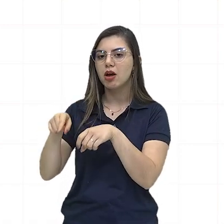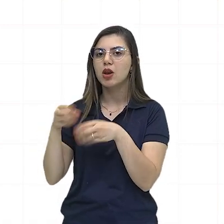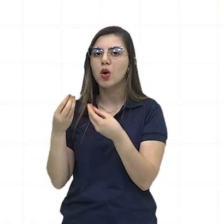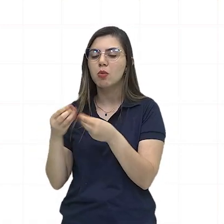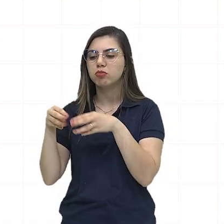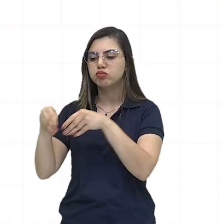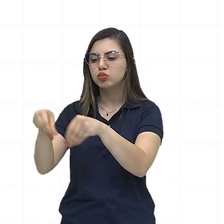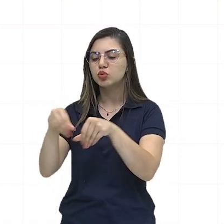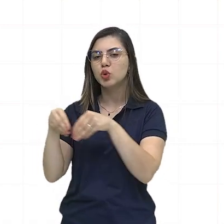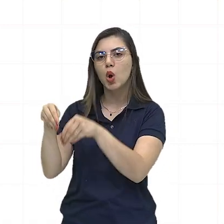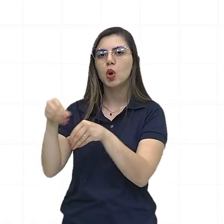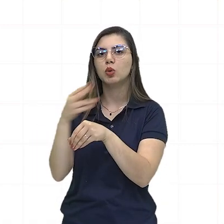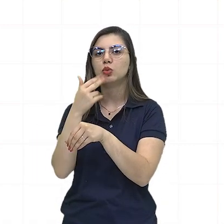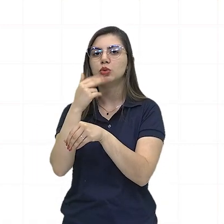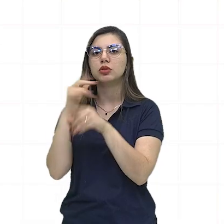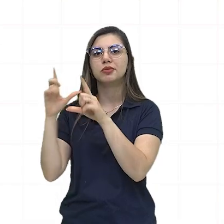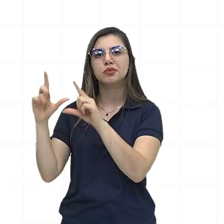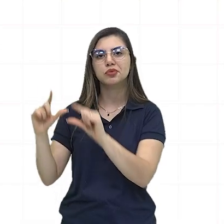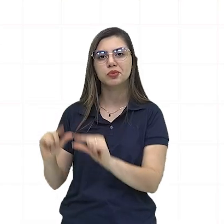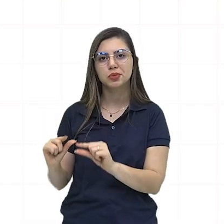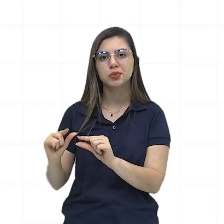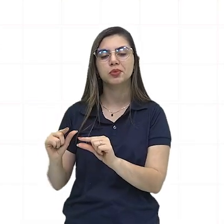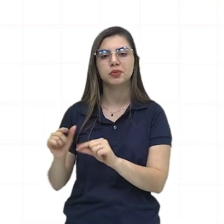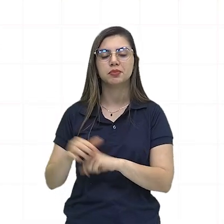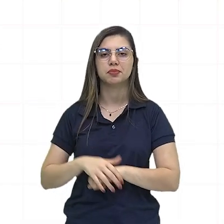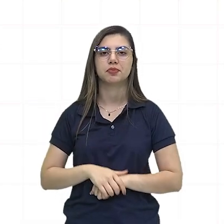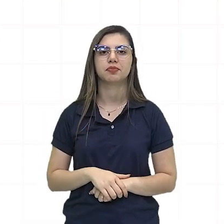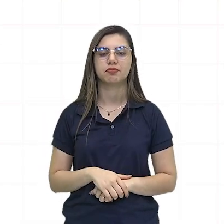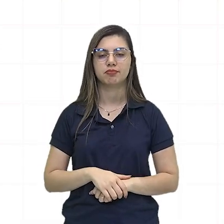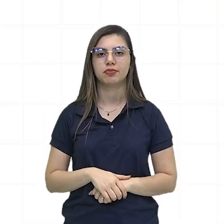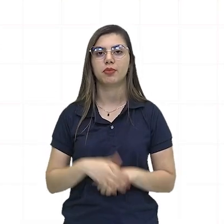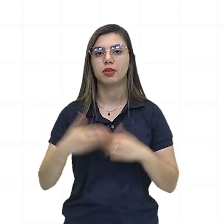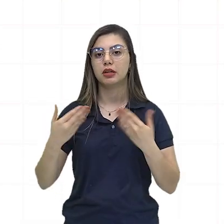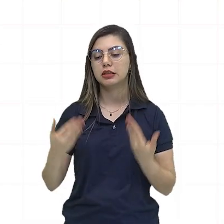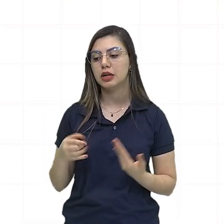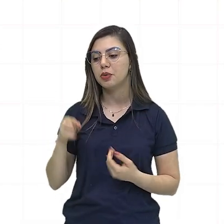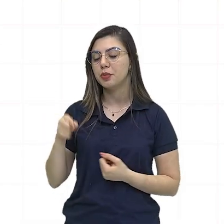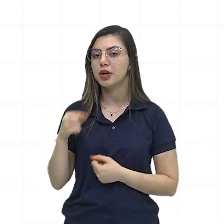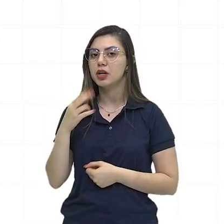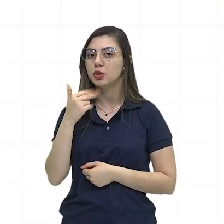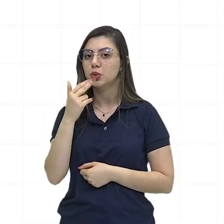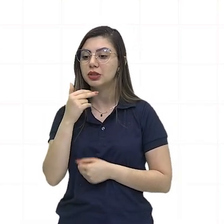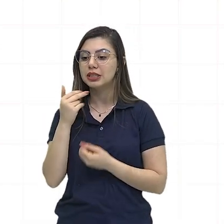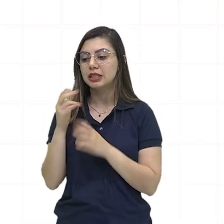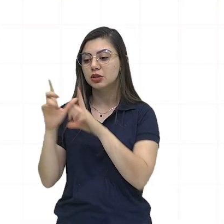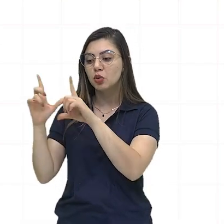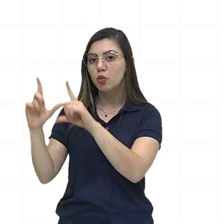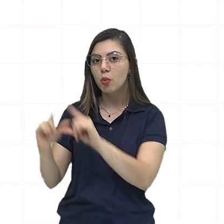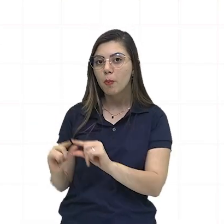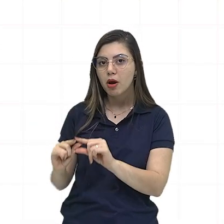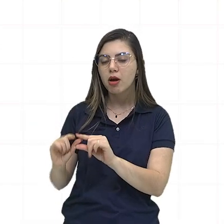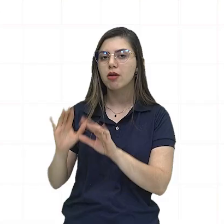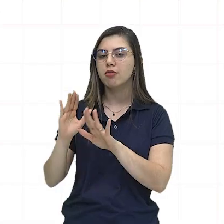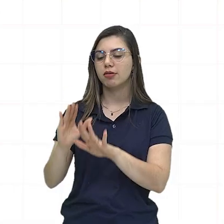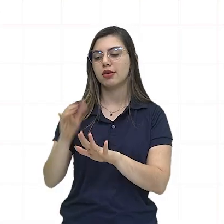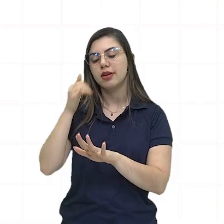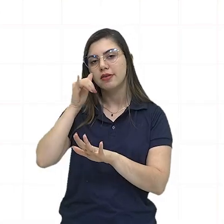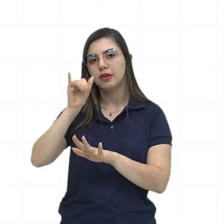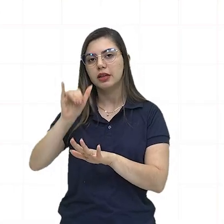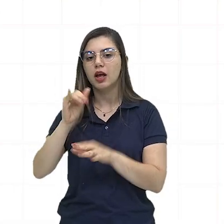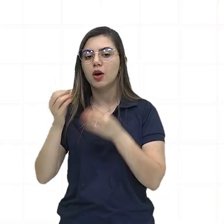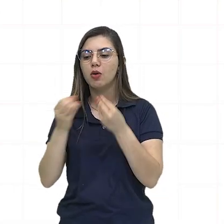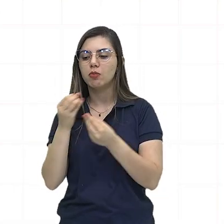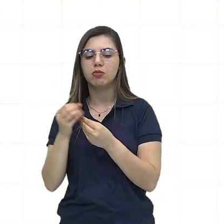sua fertilidade. Mas antes que o solo ele se esgote, o agricultor ele vai se deslocar